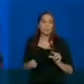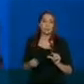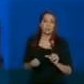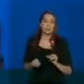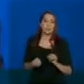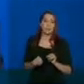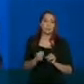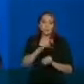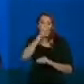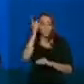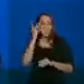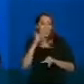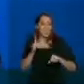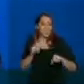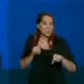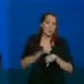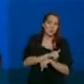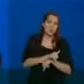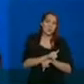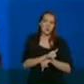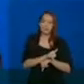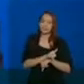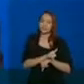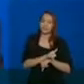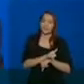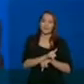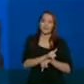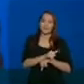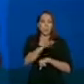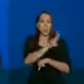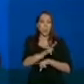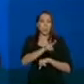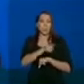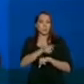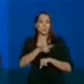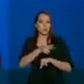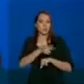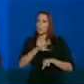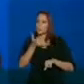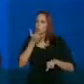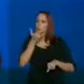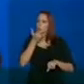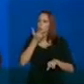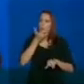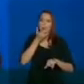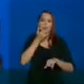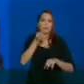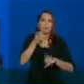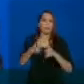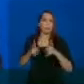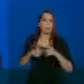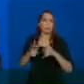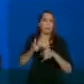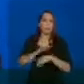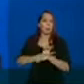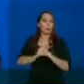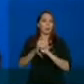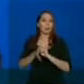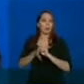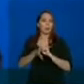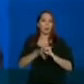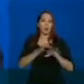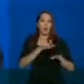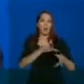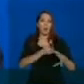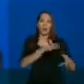e quem tem que saquear o gigante o gigante que tá no chão e mãos a desculpa da crise da saúde para saquear o brasil na